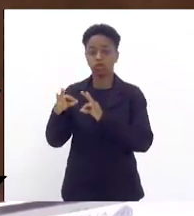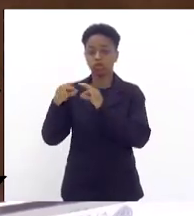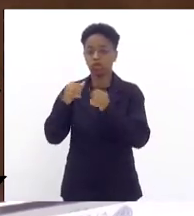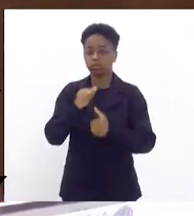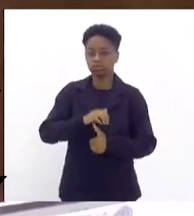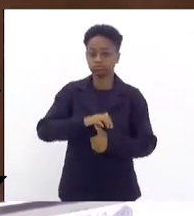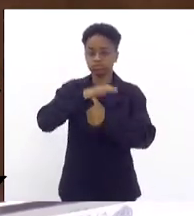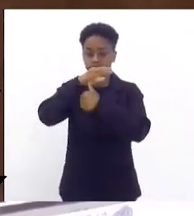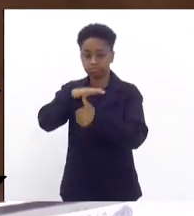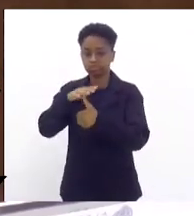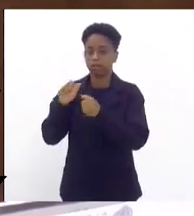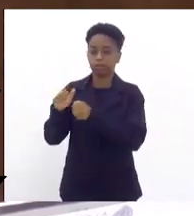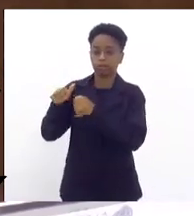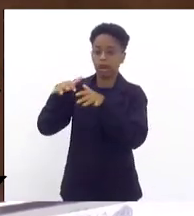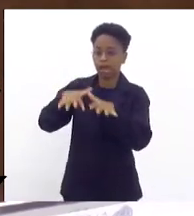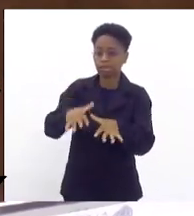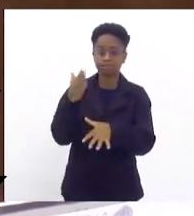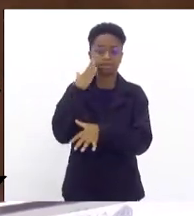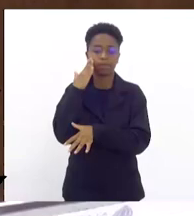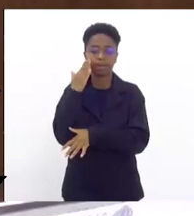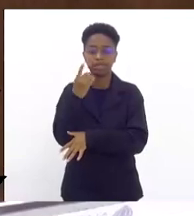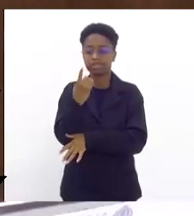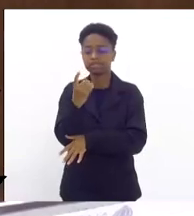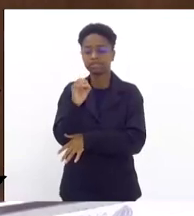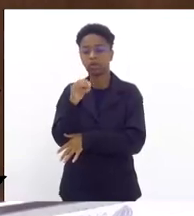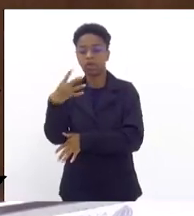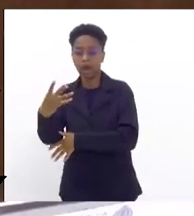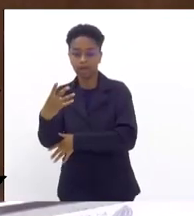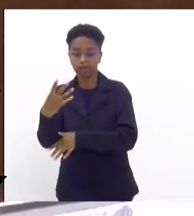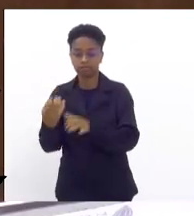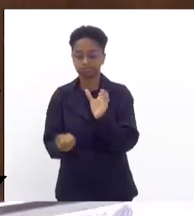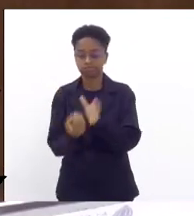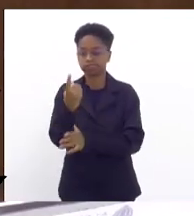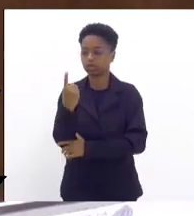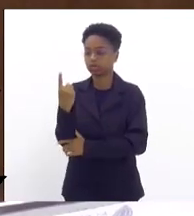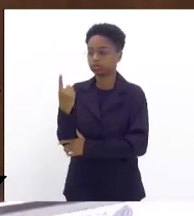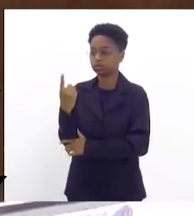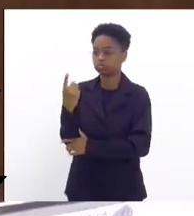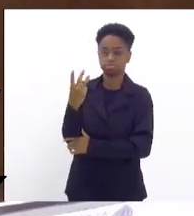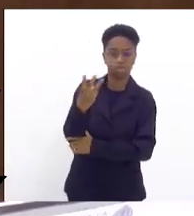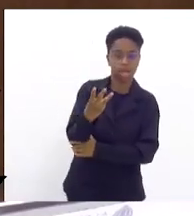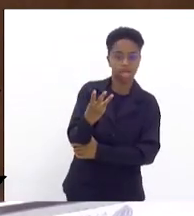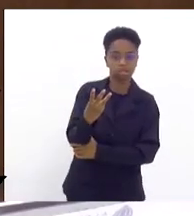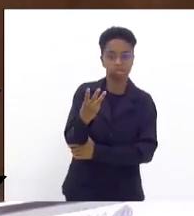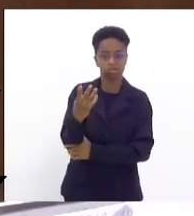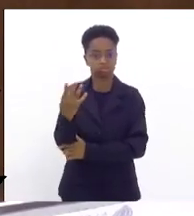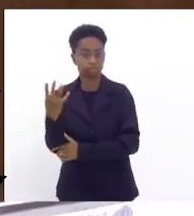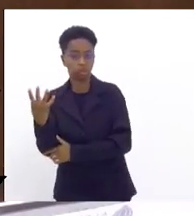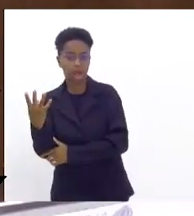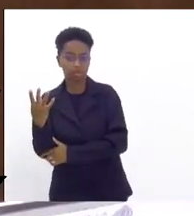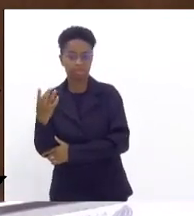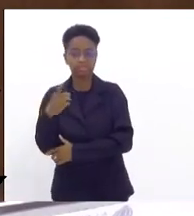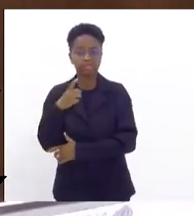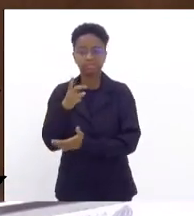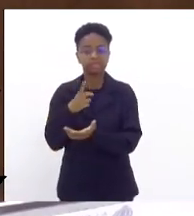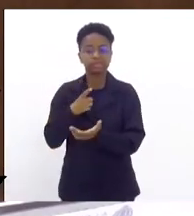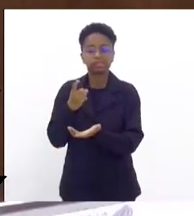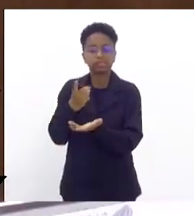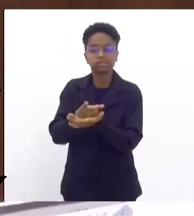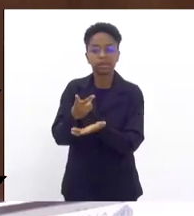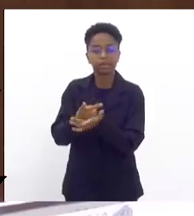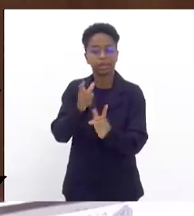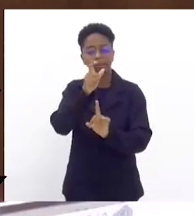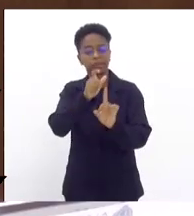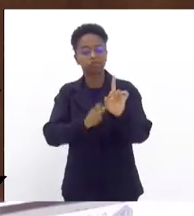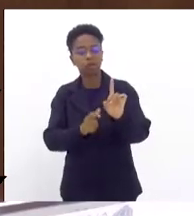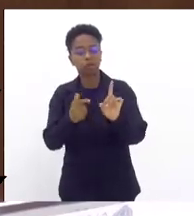saber, de 104 do grupo, aparece 3, 4. E tem sempre uma laranja que começa. Se vocês